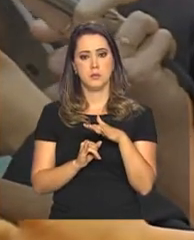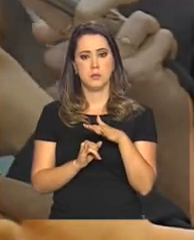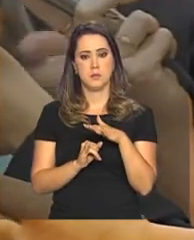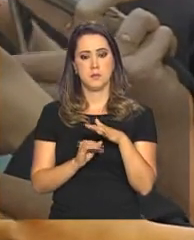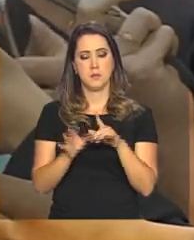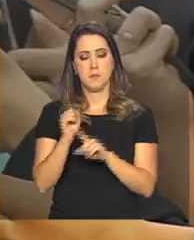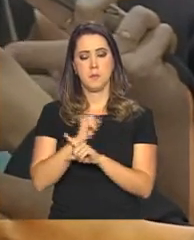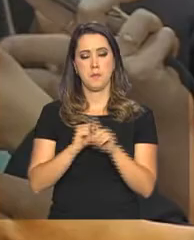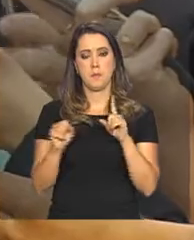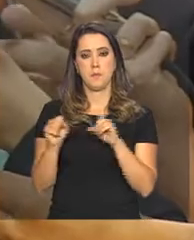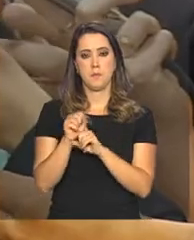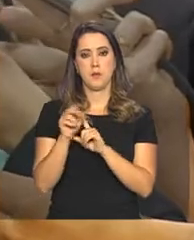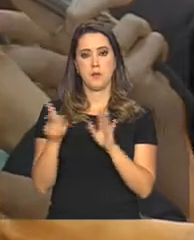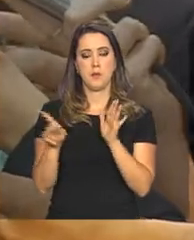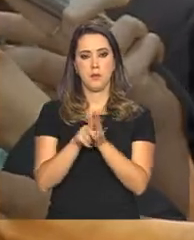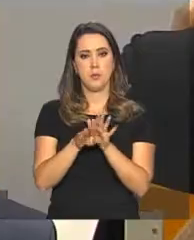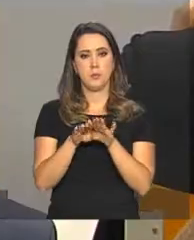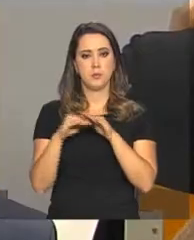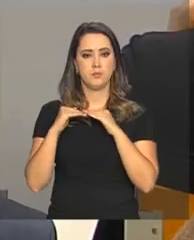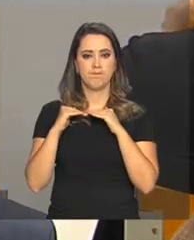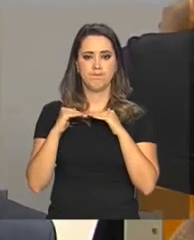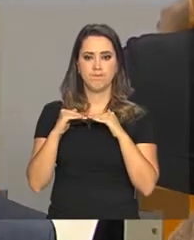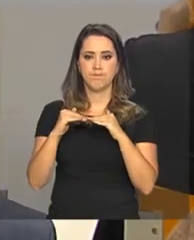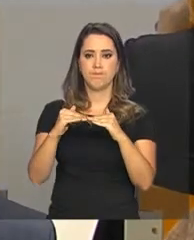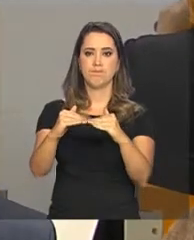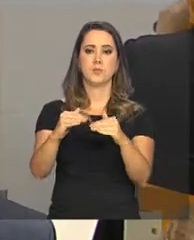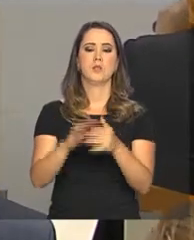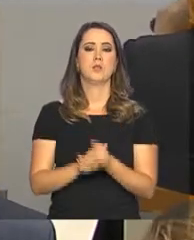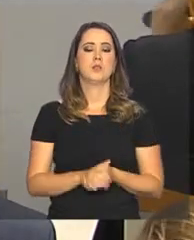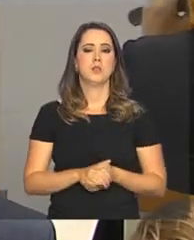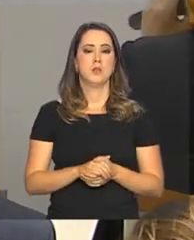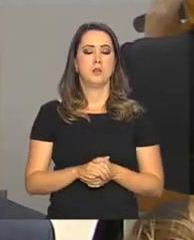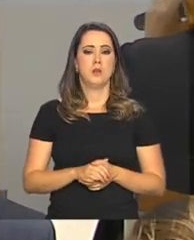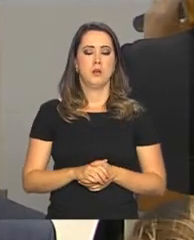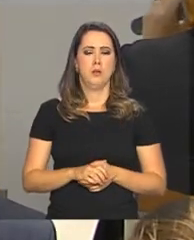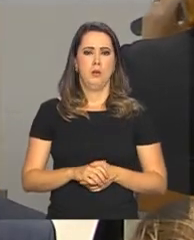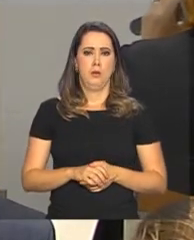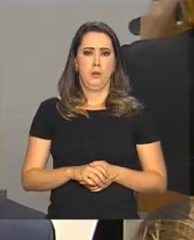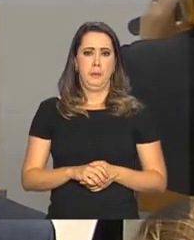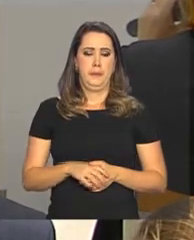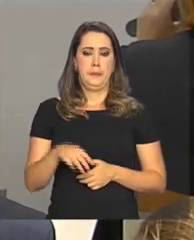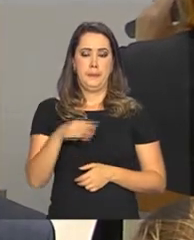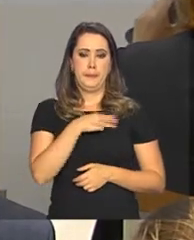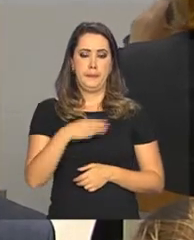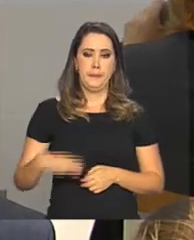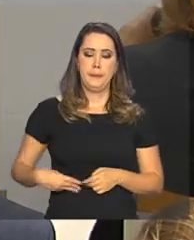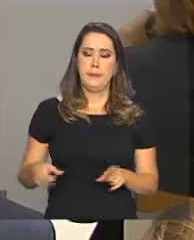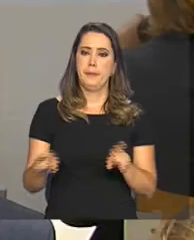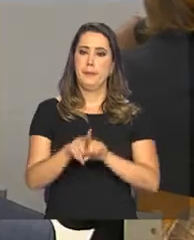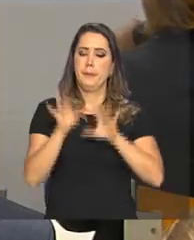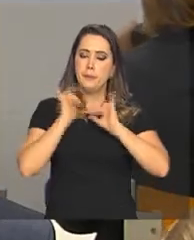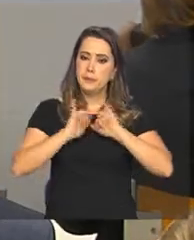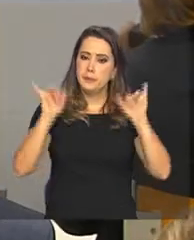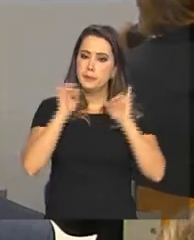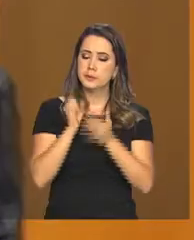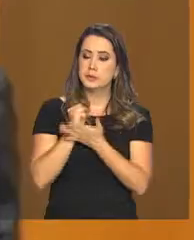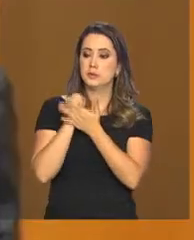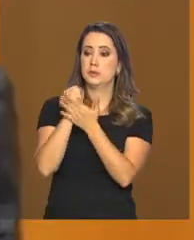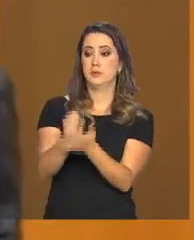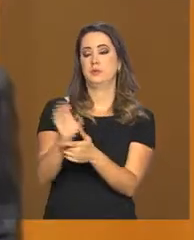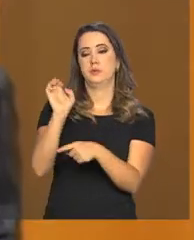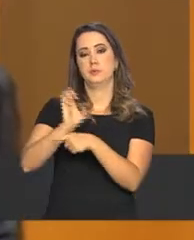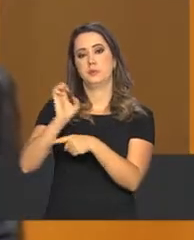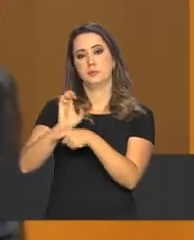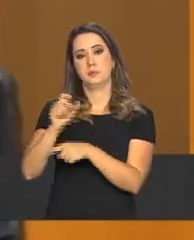sociedade ea própria democracia o ministro de segurança pública também anunciou que serão disponibilizados aos estados